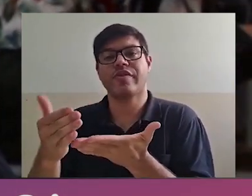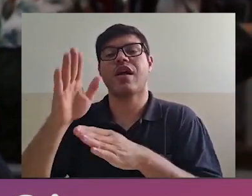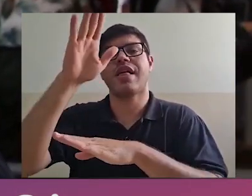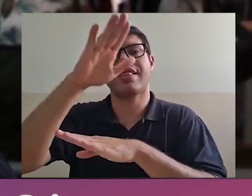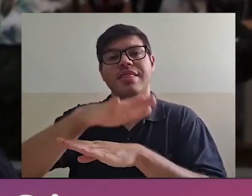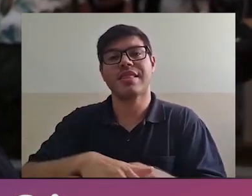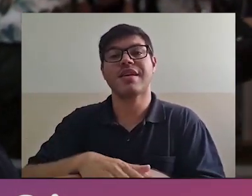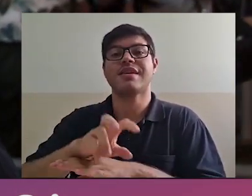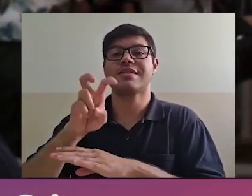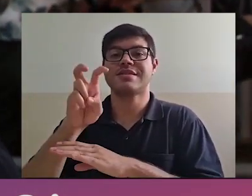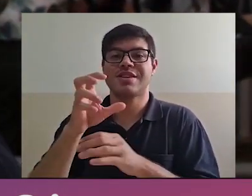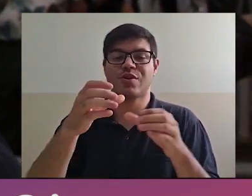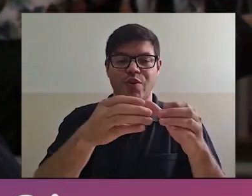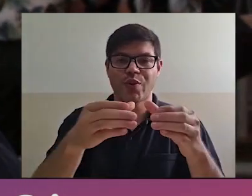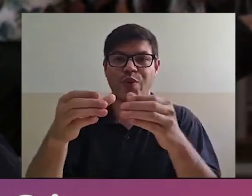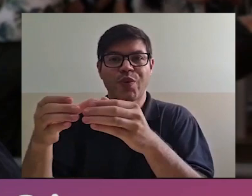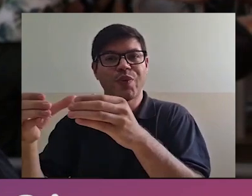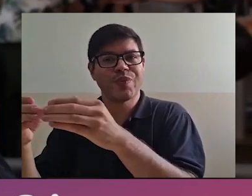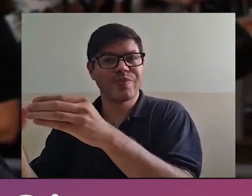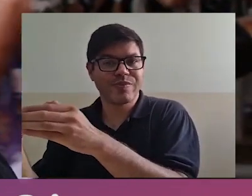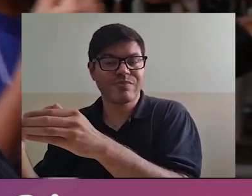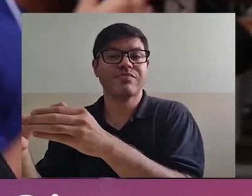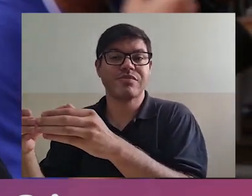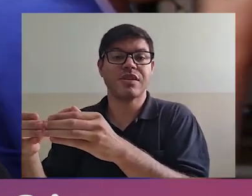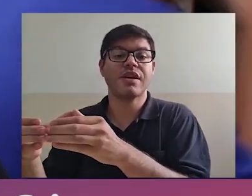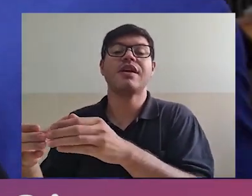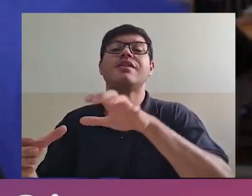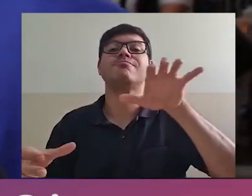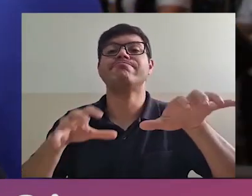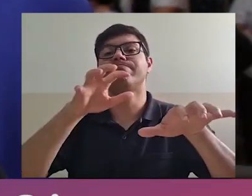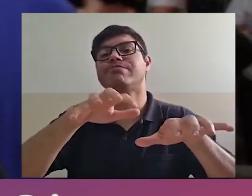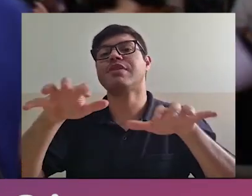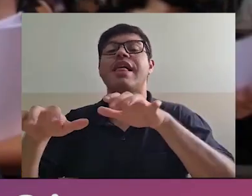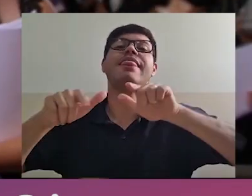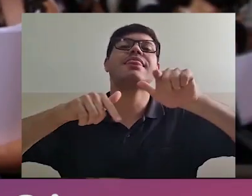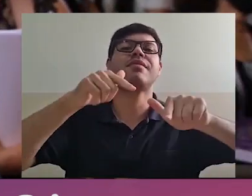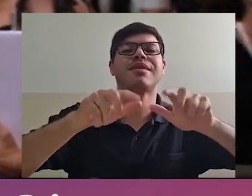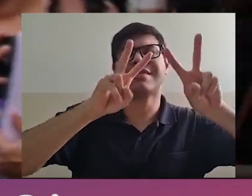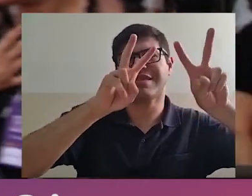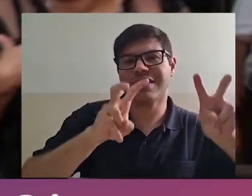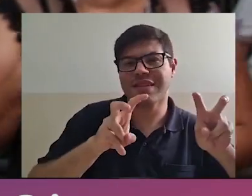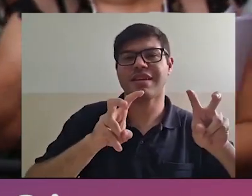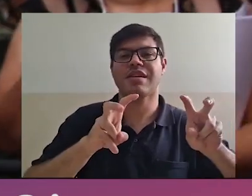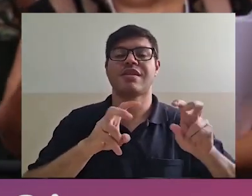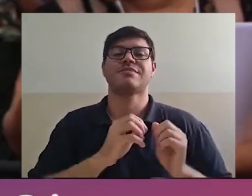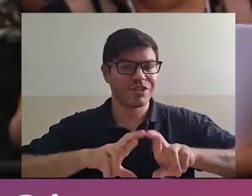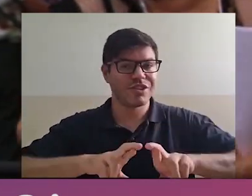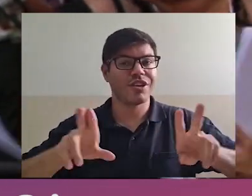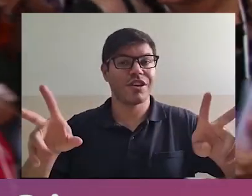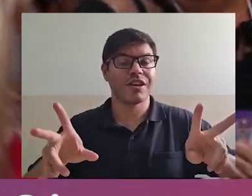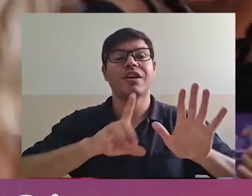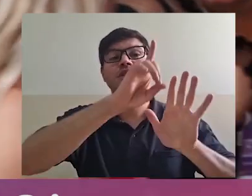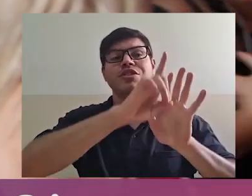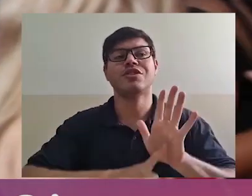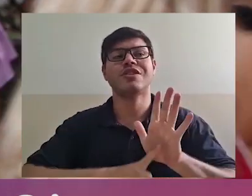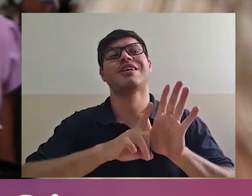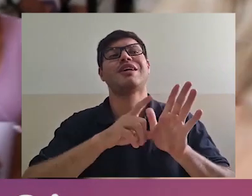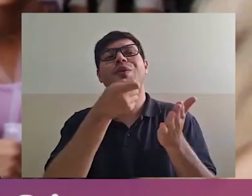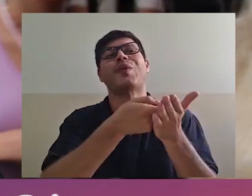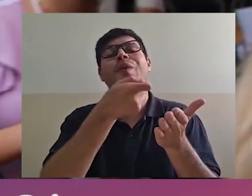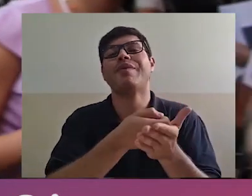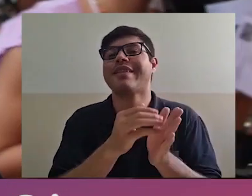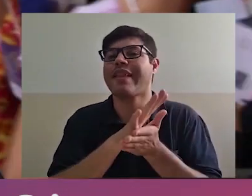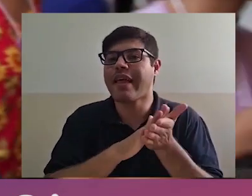parte da tarde em 5 grupos, 5 eixos. E cada eixo vai trabalhar um tema, que é a violação do direito da criança e adolescente,